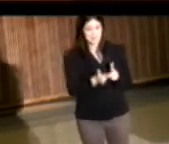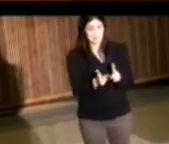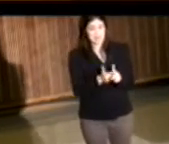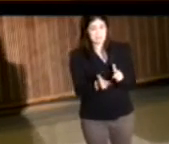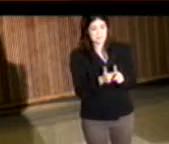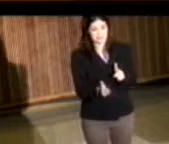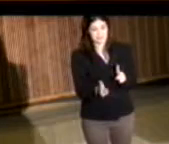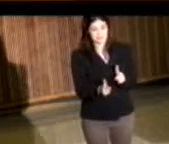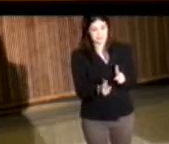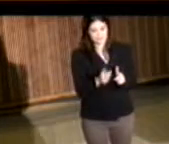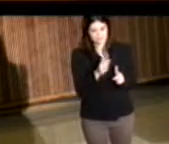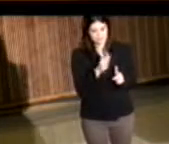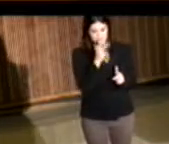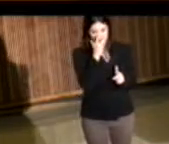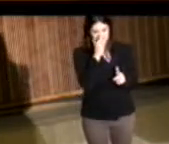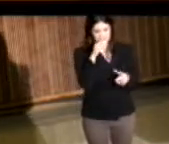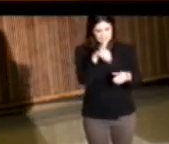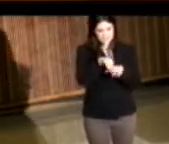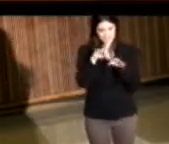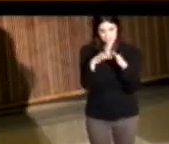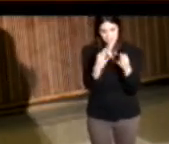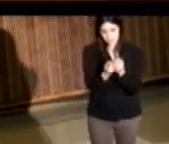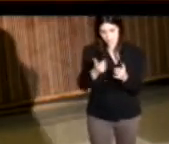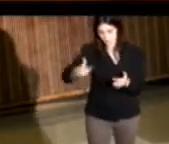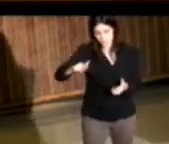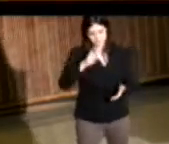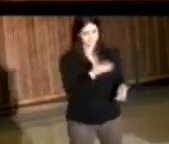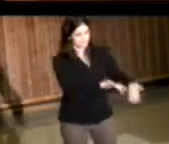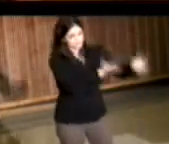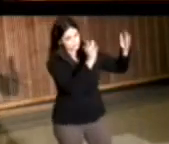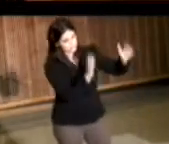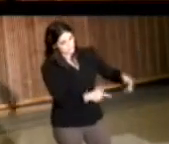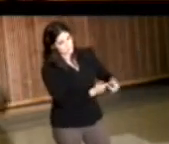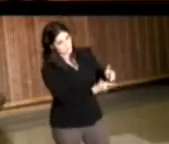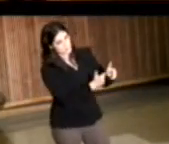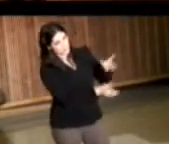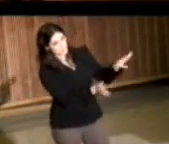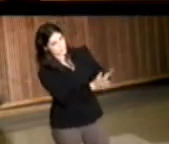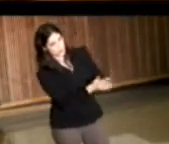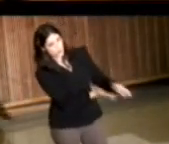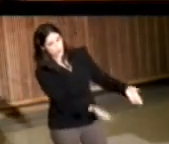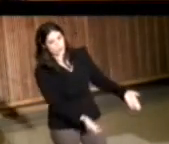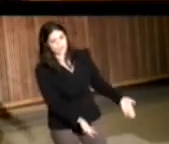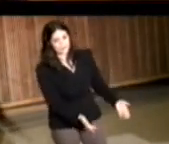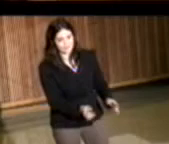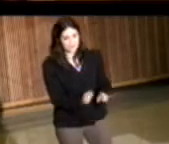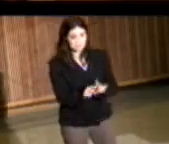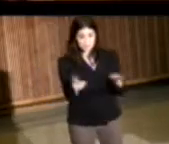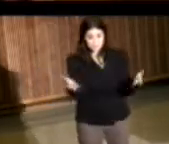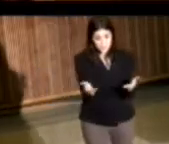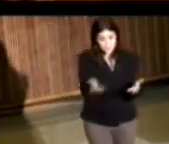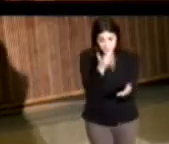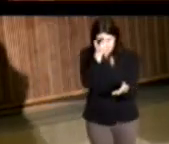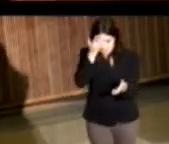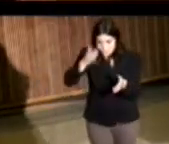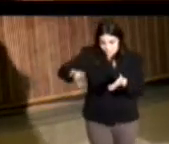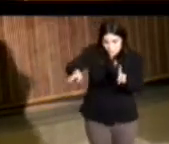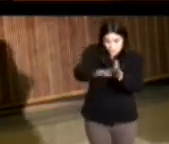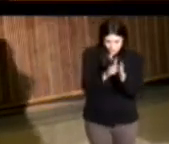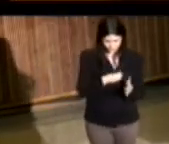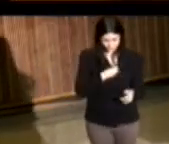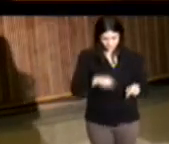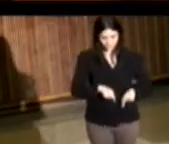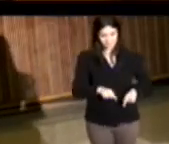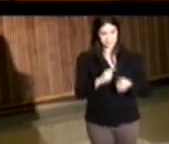Gente complicada, dando trombada, mas se você voltou, é porque a graça de Deus venceu na tua vida.